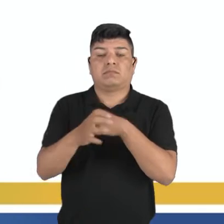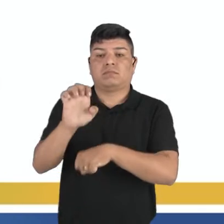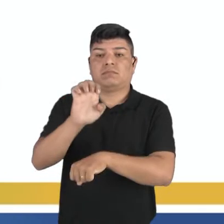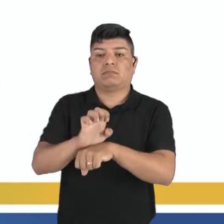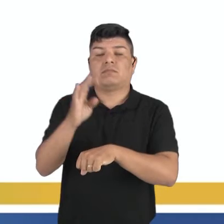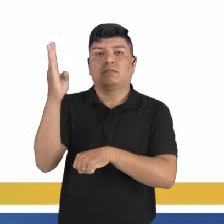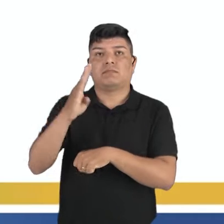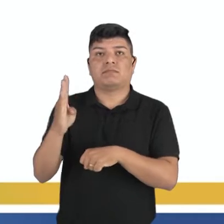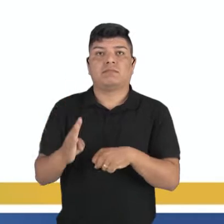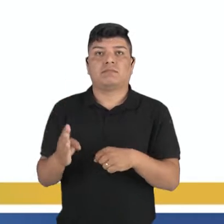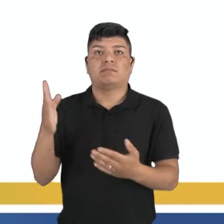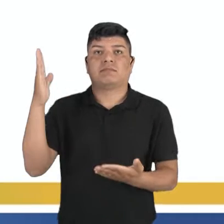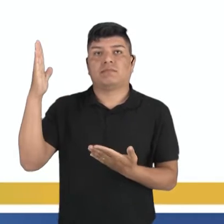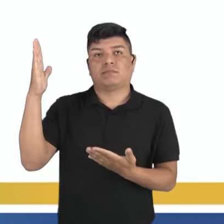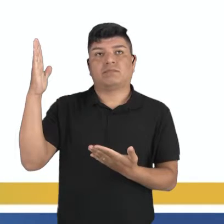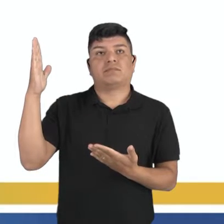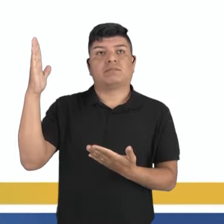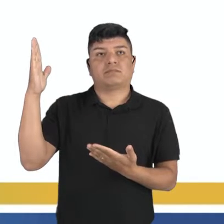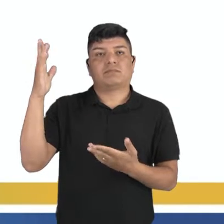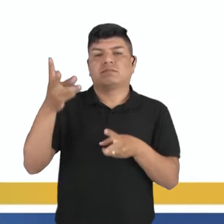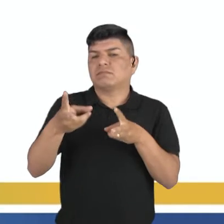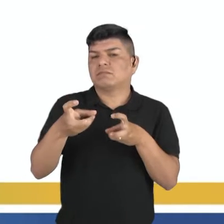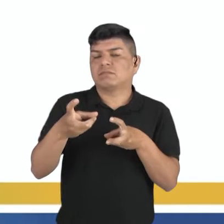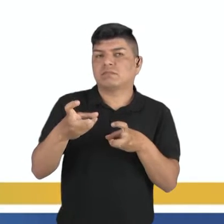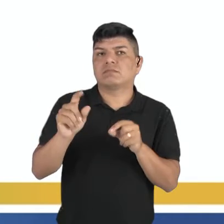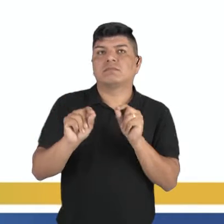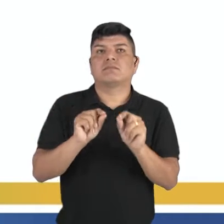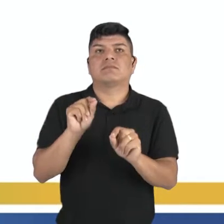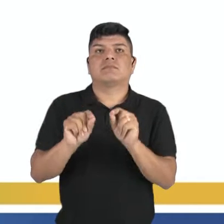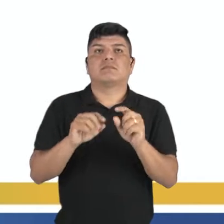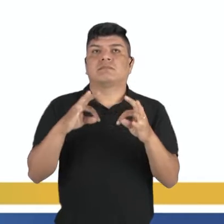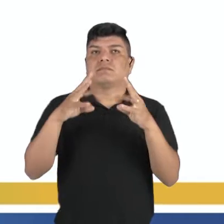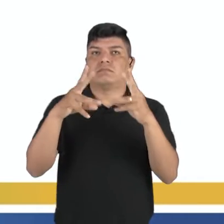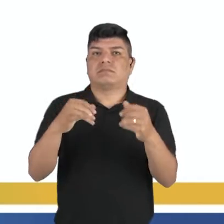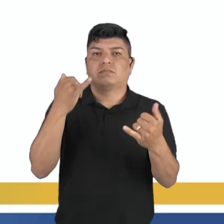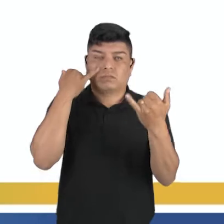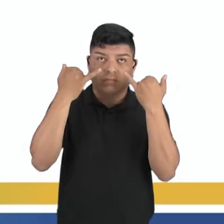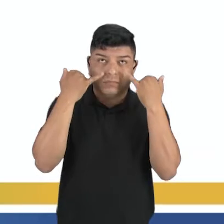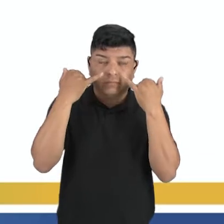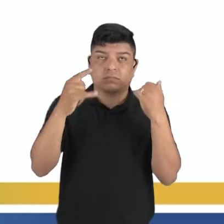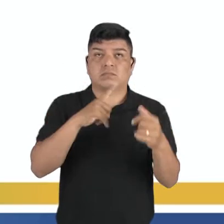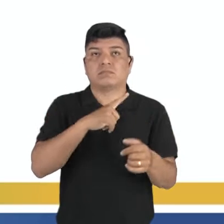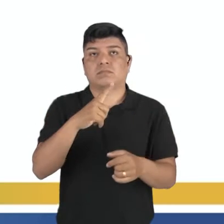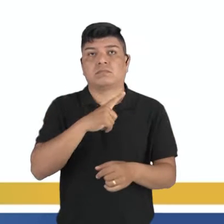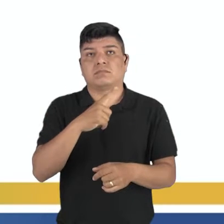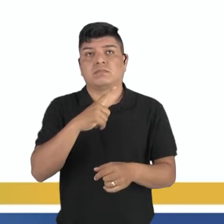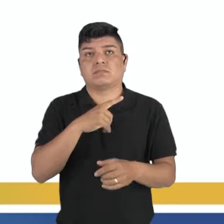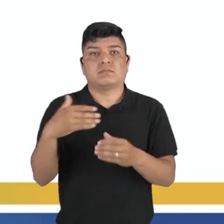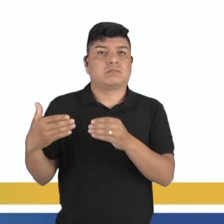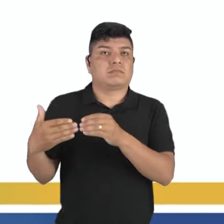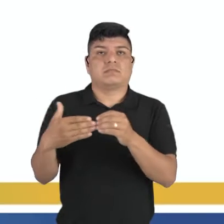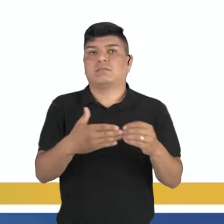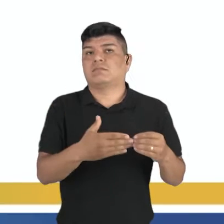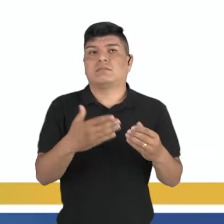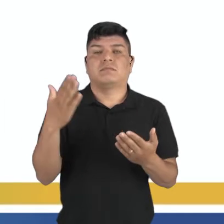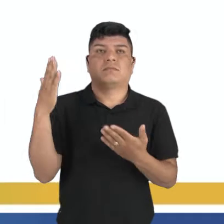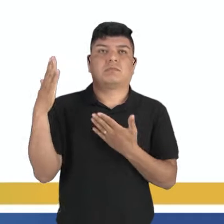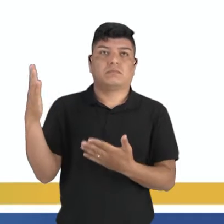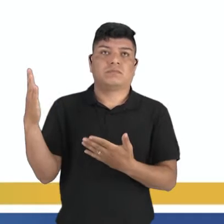estados brasileiros. Então, percebam aí, todas as informações